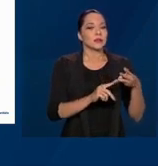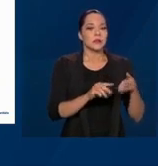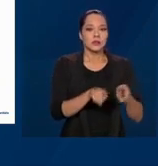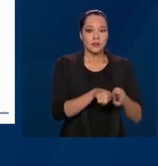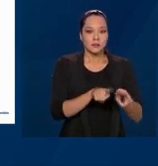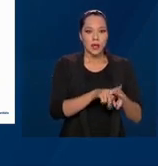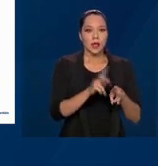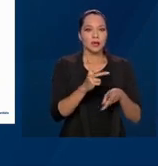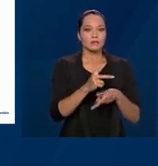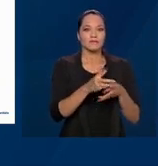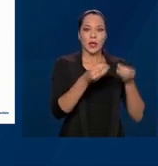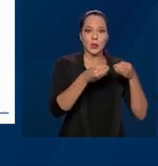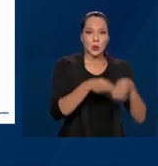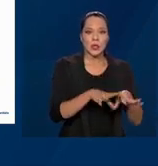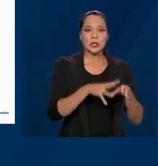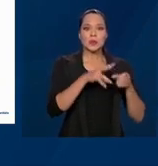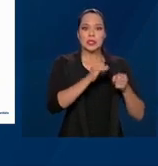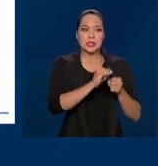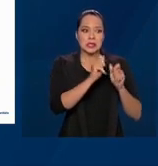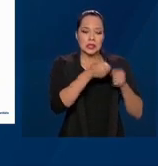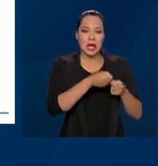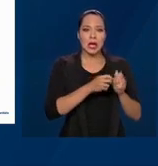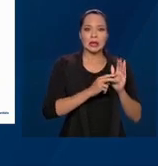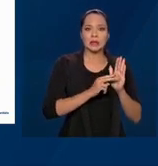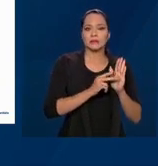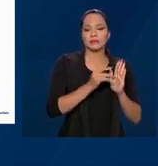toxicidade reprodutiva, a capacidade de